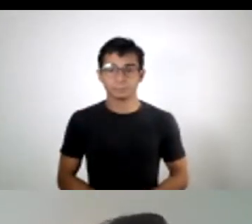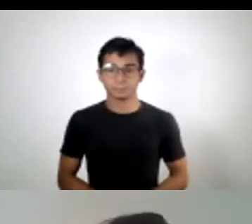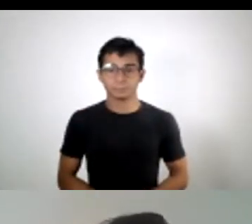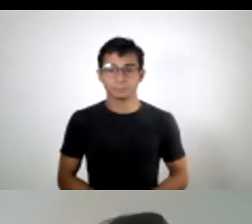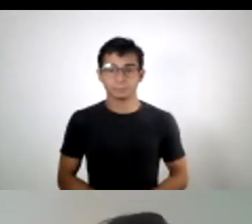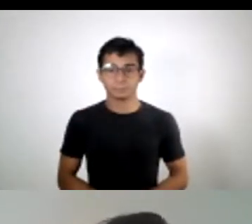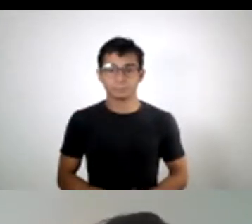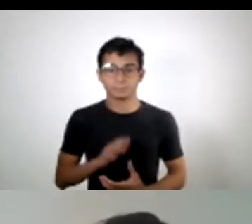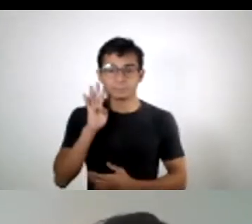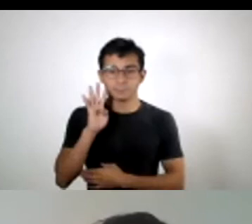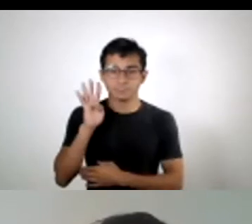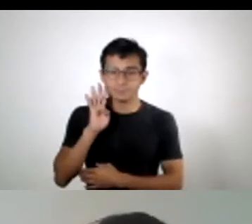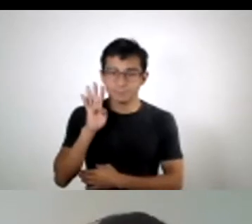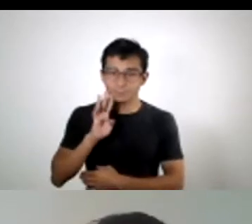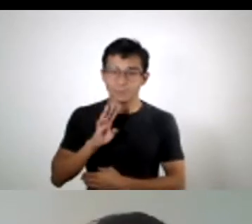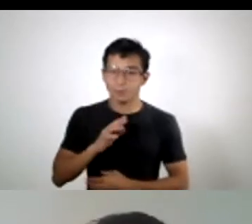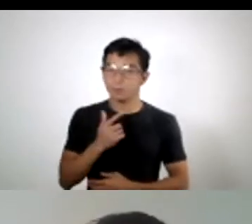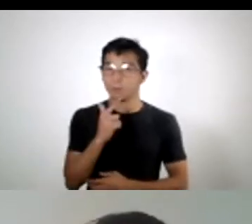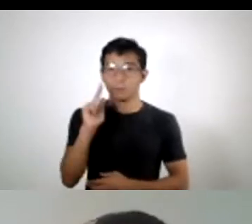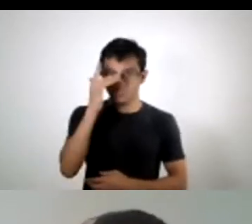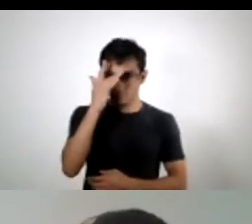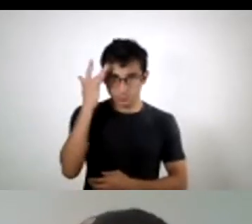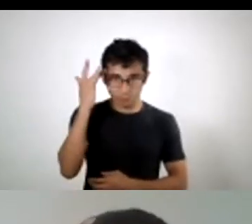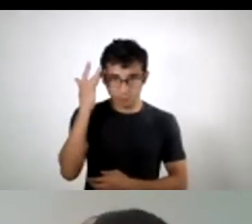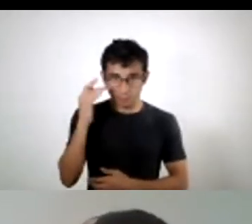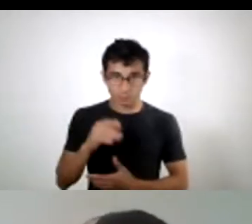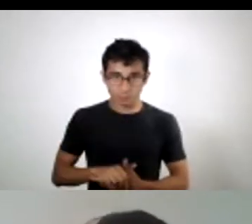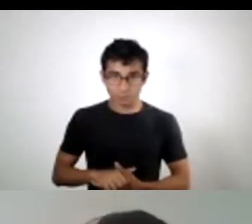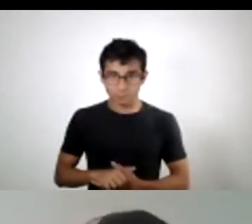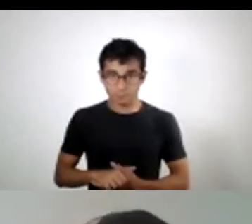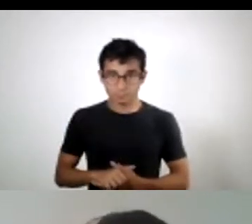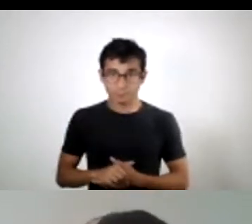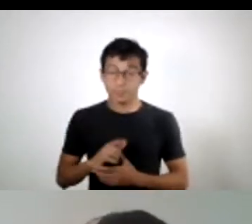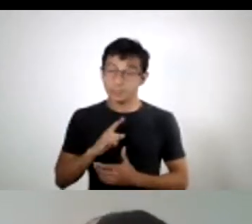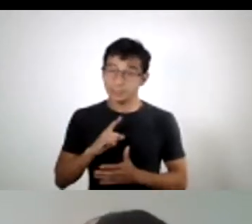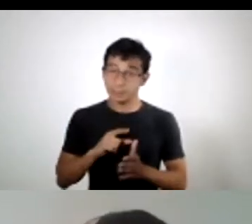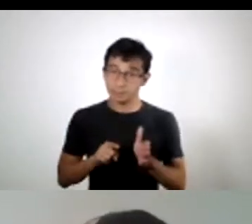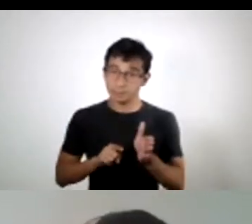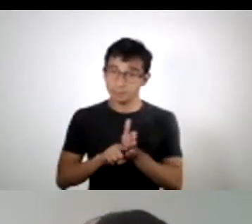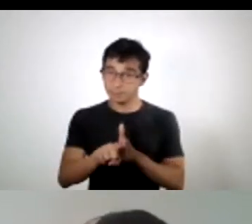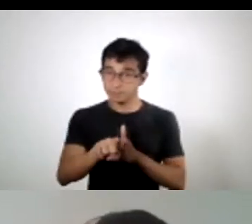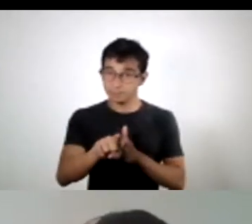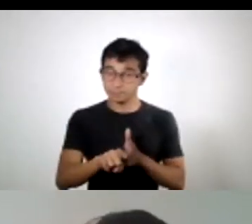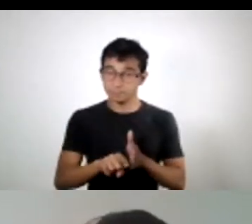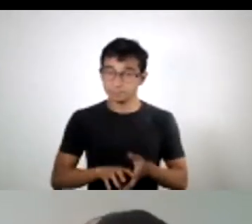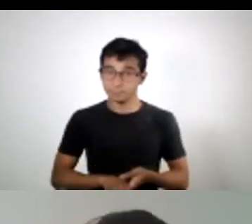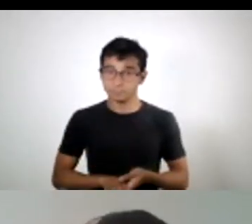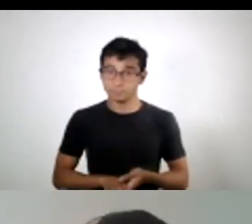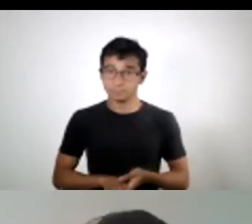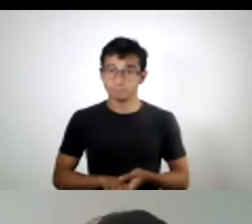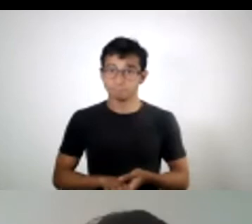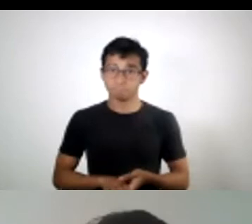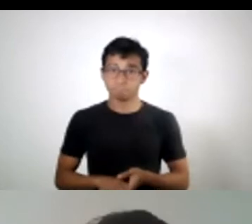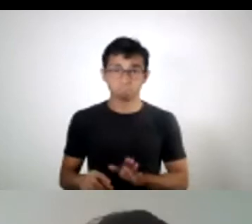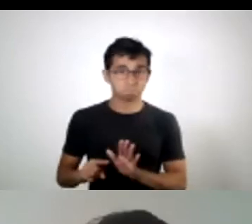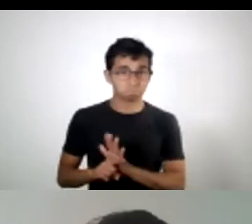Legal, Mônica. Mais alguém? Eu tenho uma pergunta, mas se alguém tiver